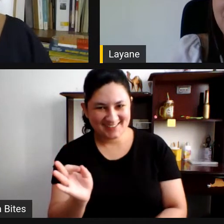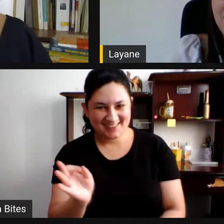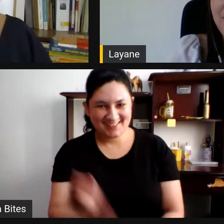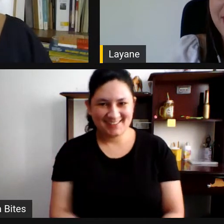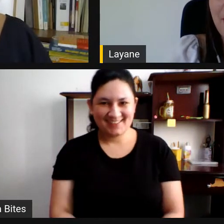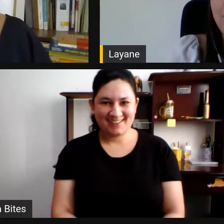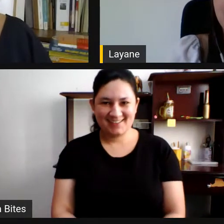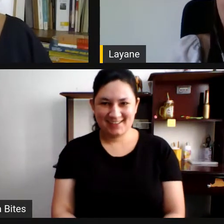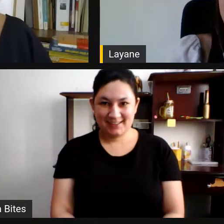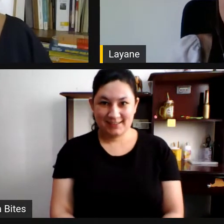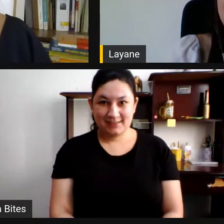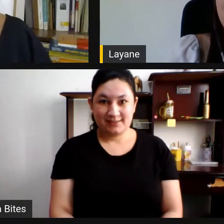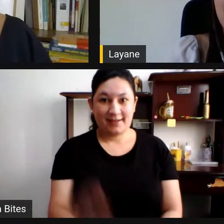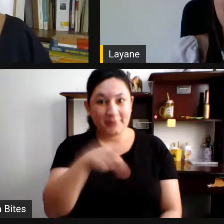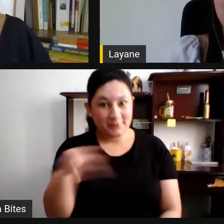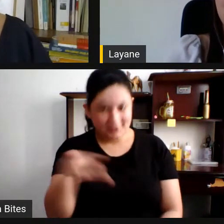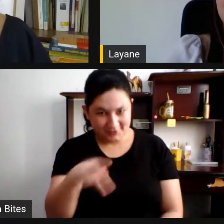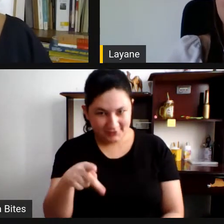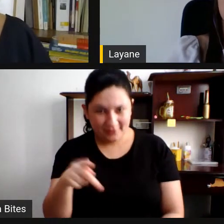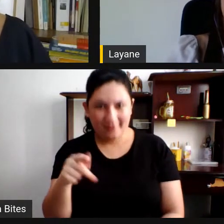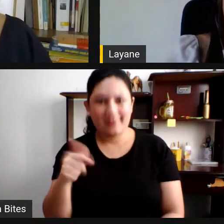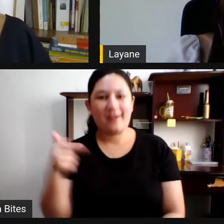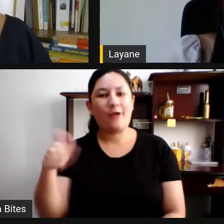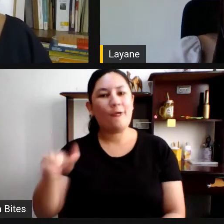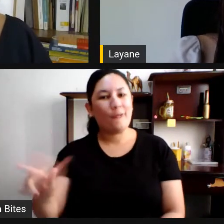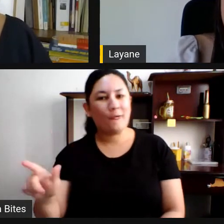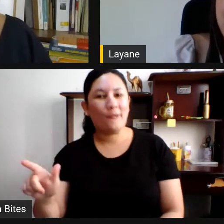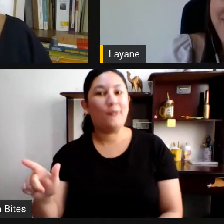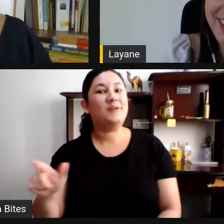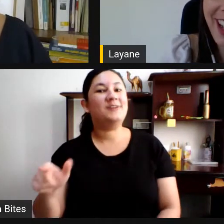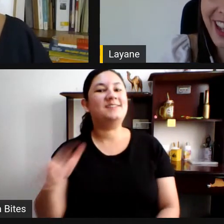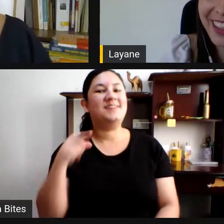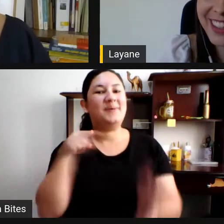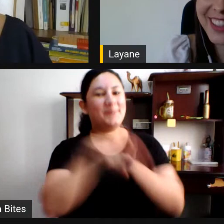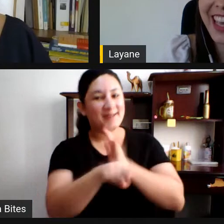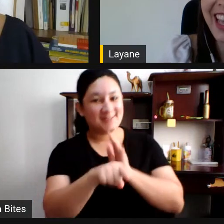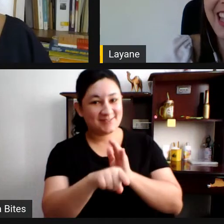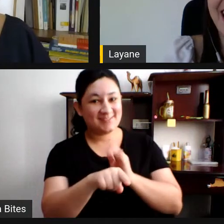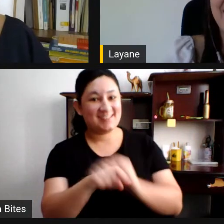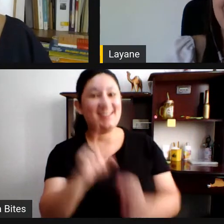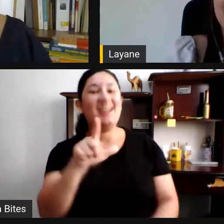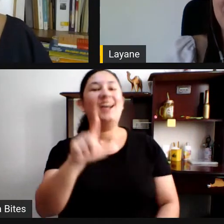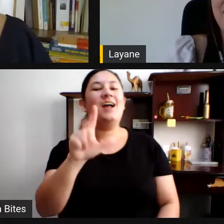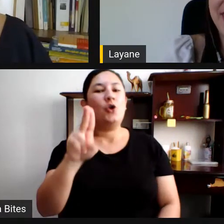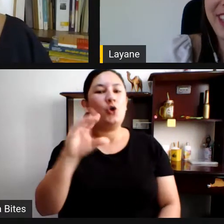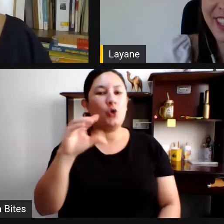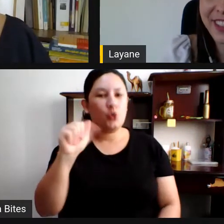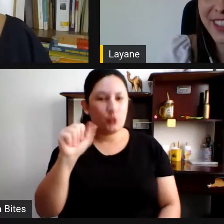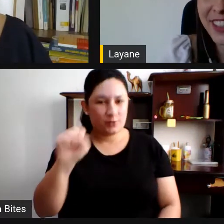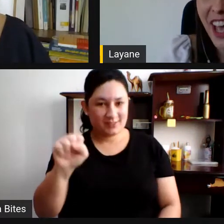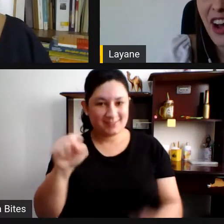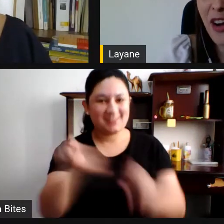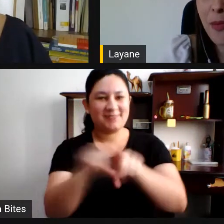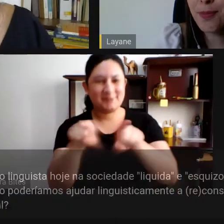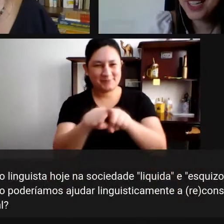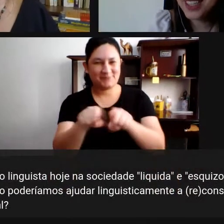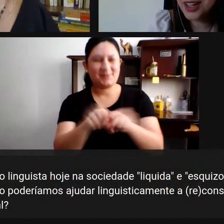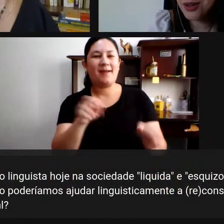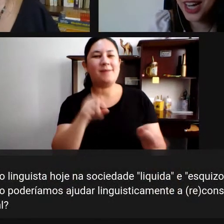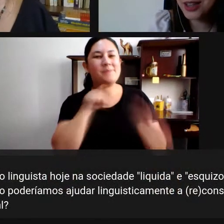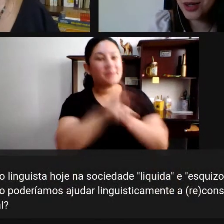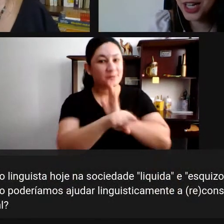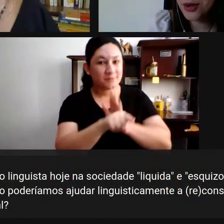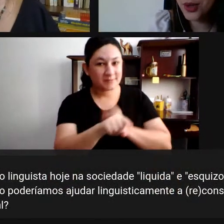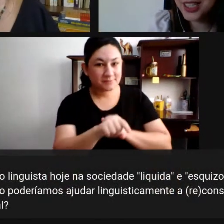professora temos mais uma segunda pergunta do Lucas Chagas e aí ele diz o seguinte como